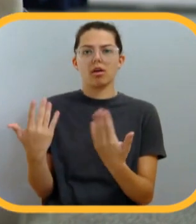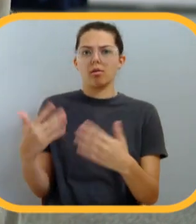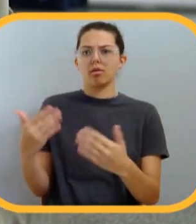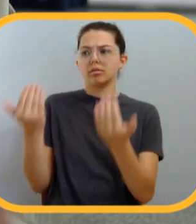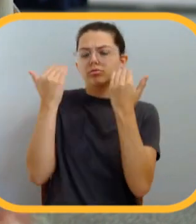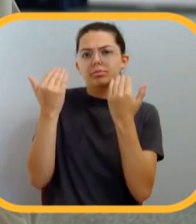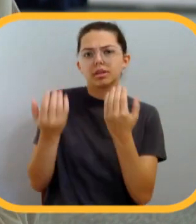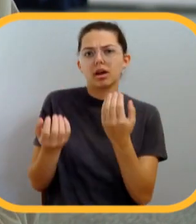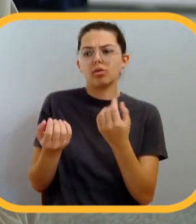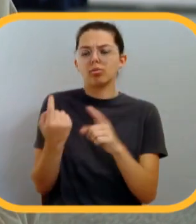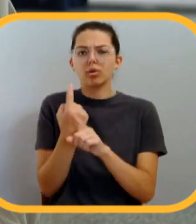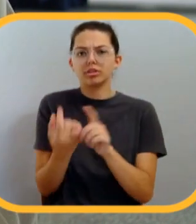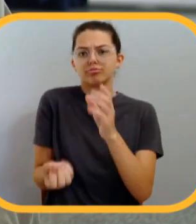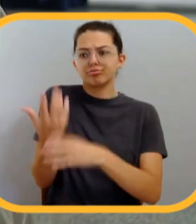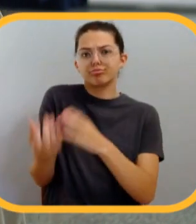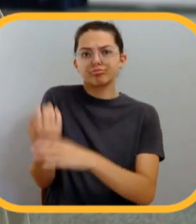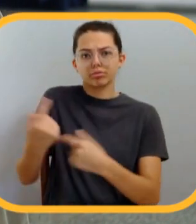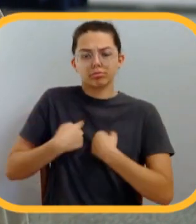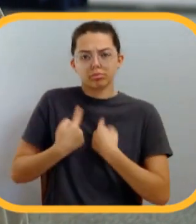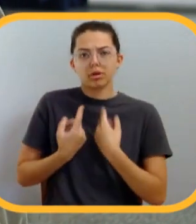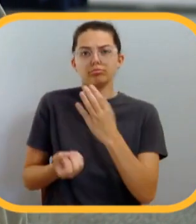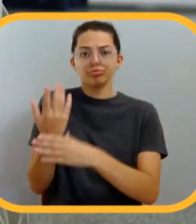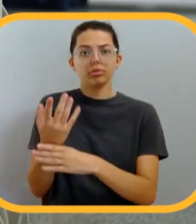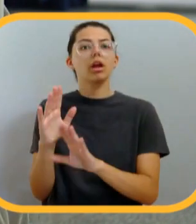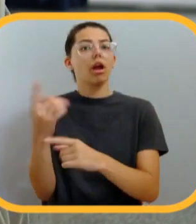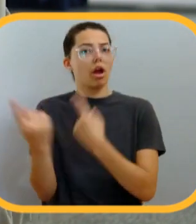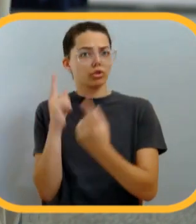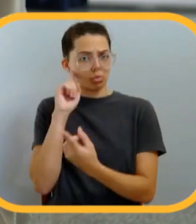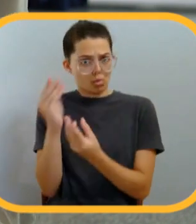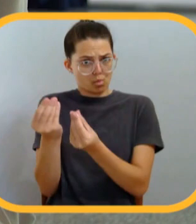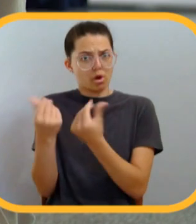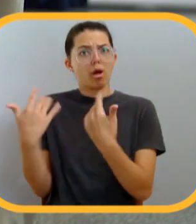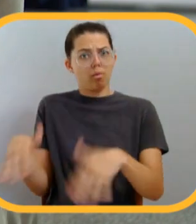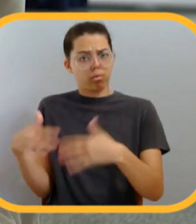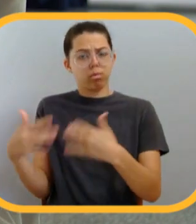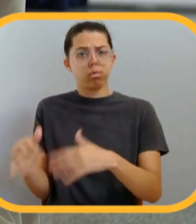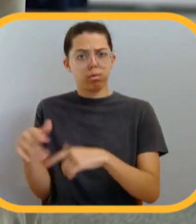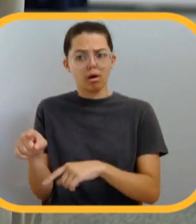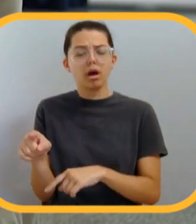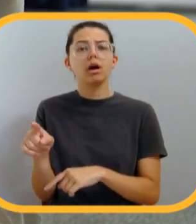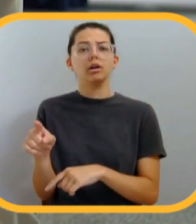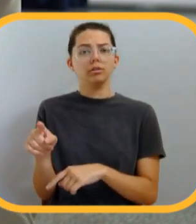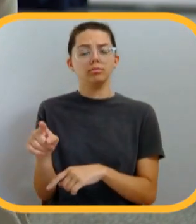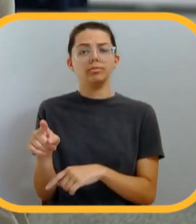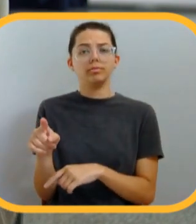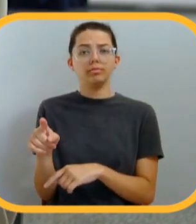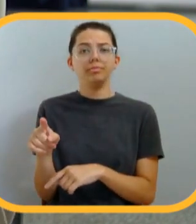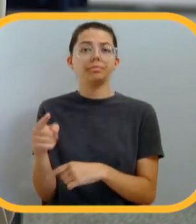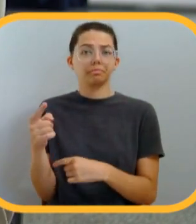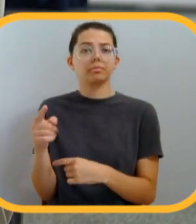de eles próprios produzirem mensagens e muitas vezes fazem-no também com muita qualidade e